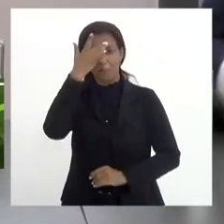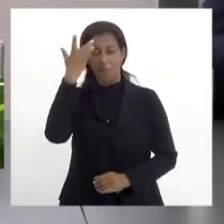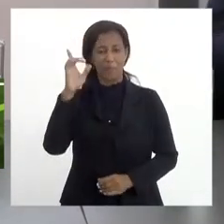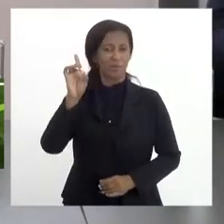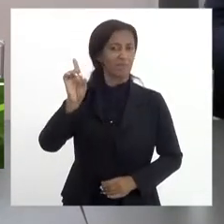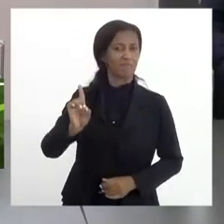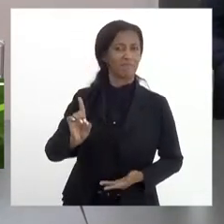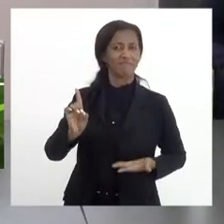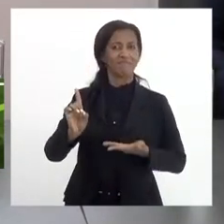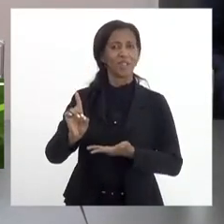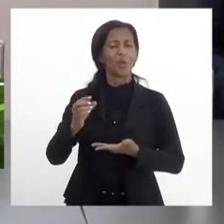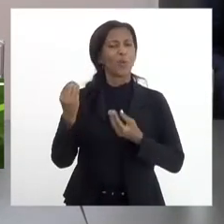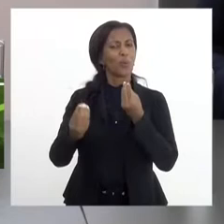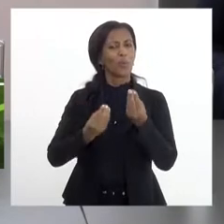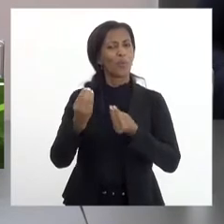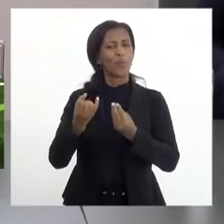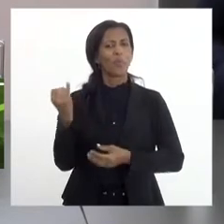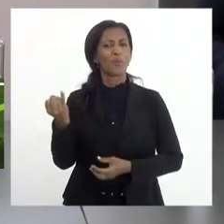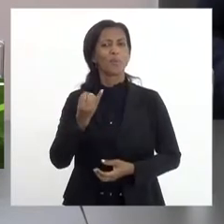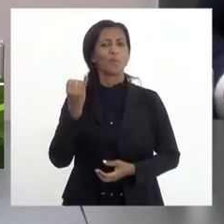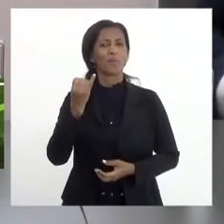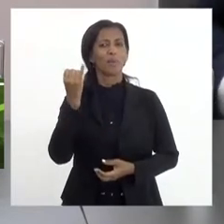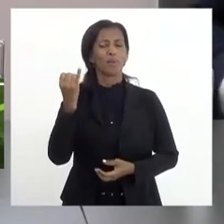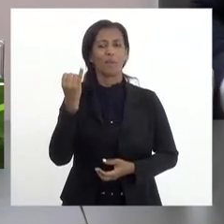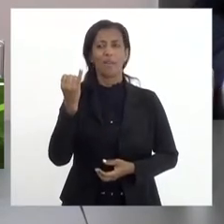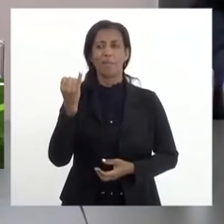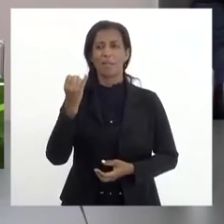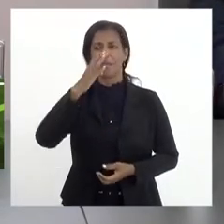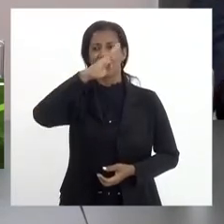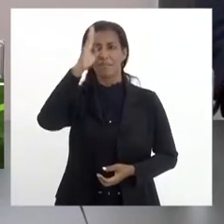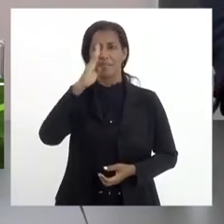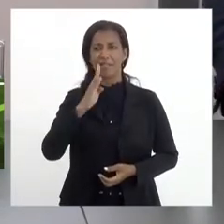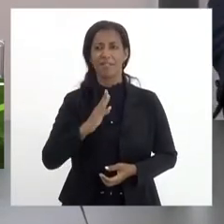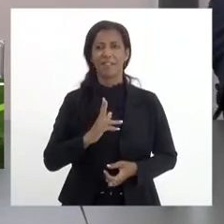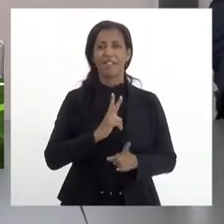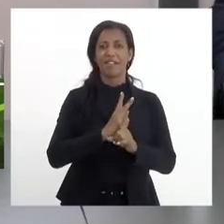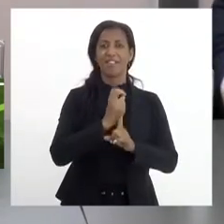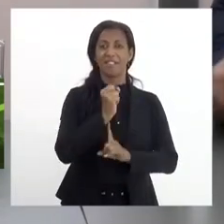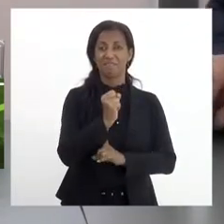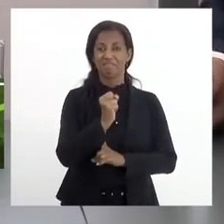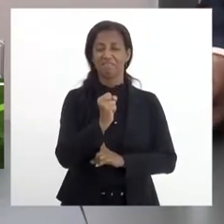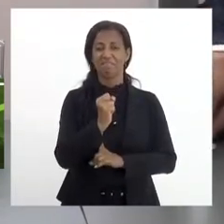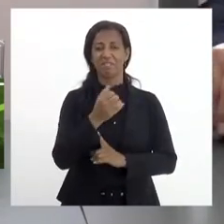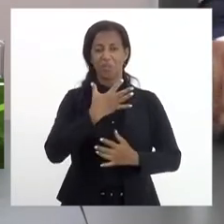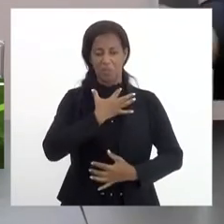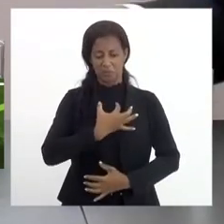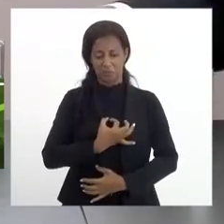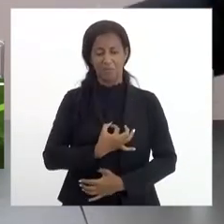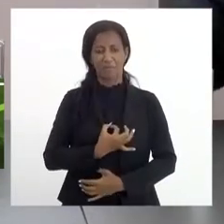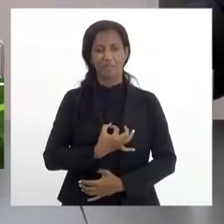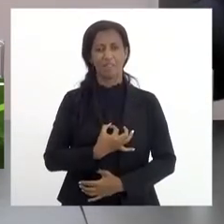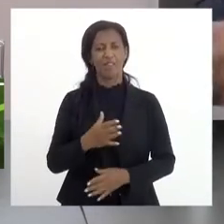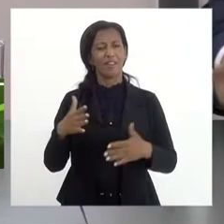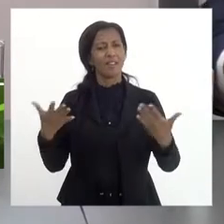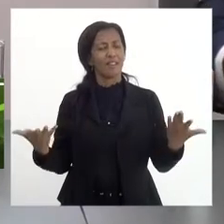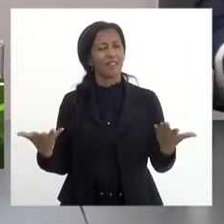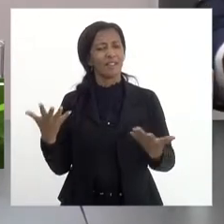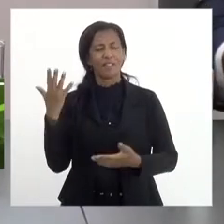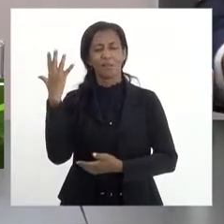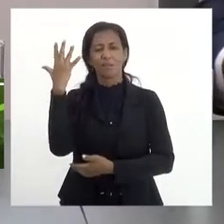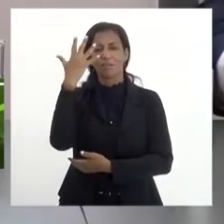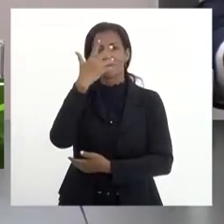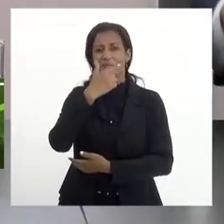deficiência, mas dizer como é importante. O Brasil é campeoníssimo de medalhas, né? Sou seu discípulo. Ah, e é tão bonito ver, né,